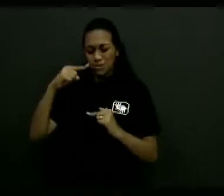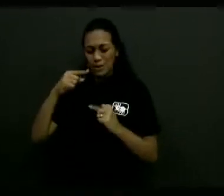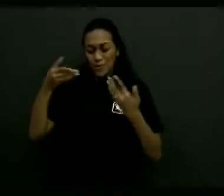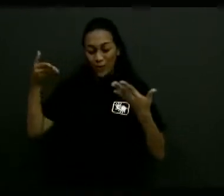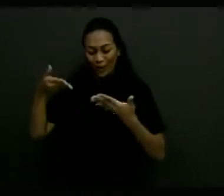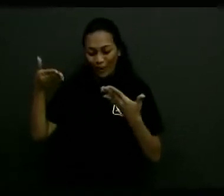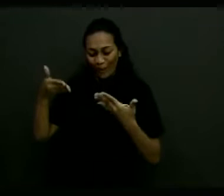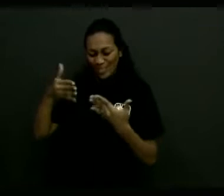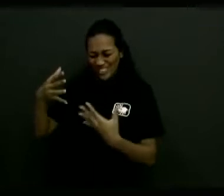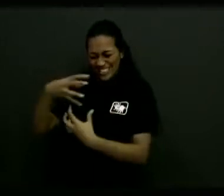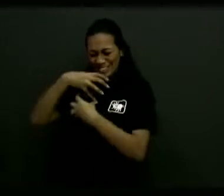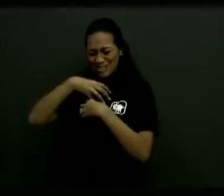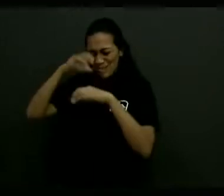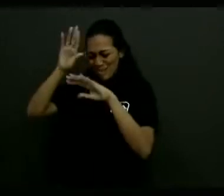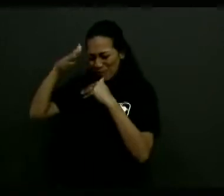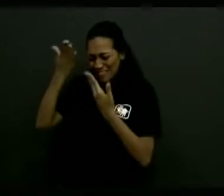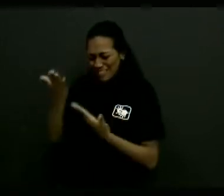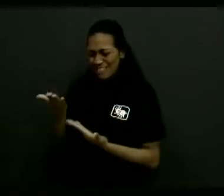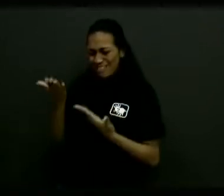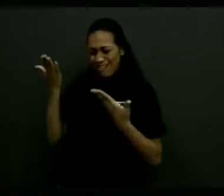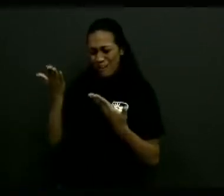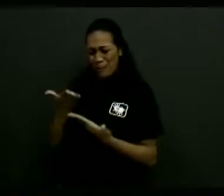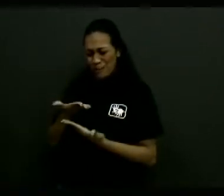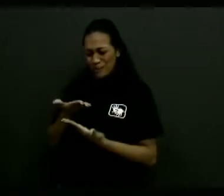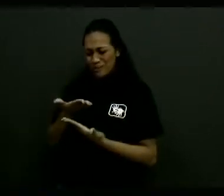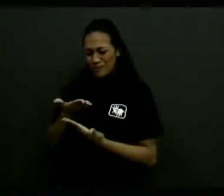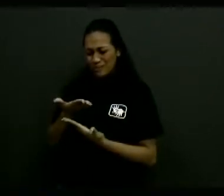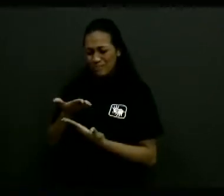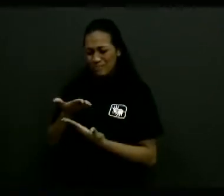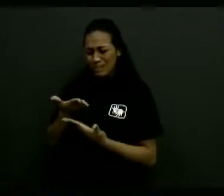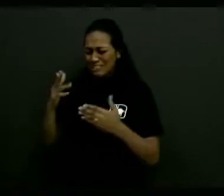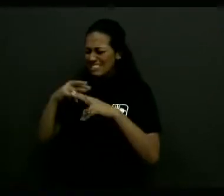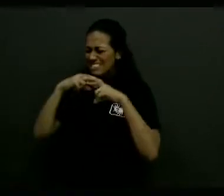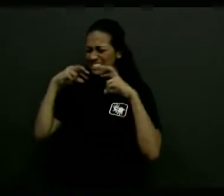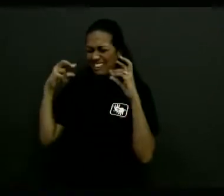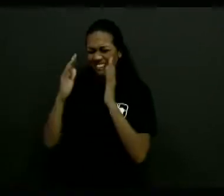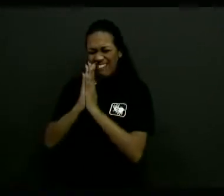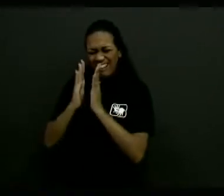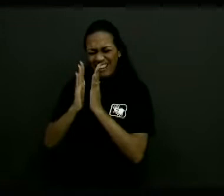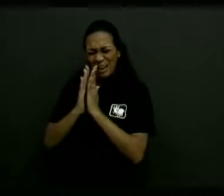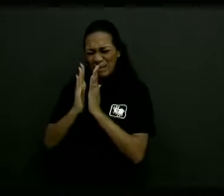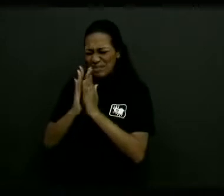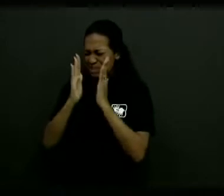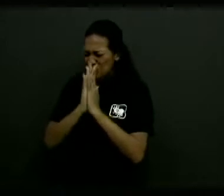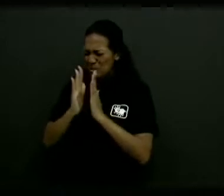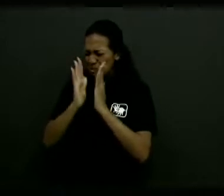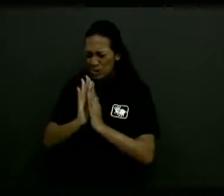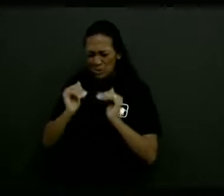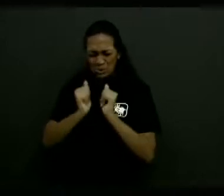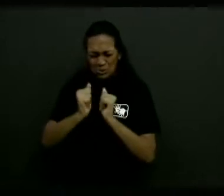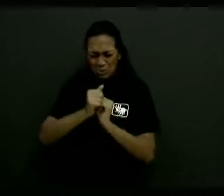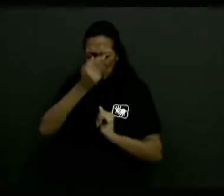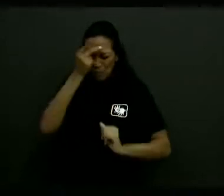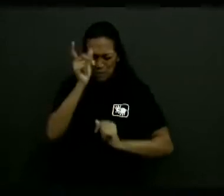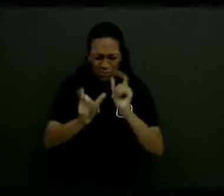Tua presença que nós estamos nesse momento, levantando um clamor juntamente com os Teus servos,